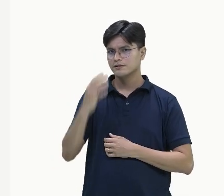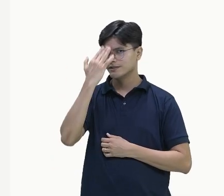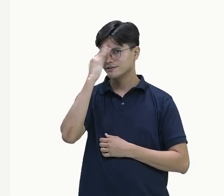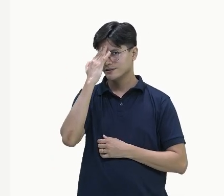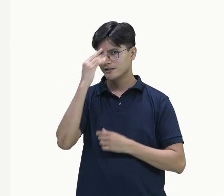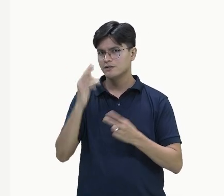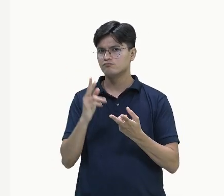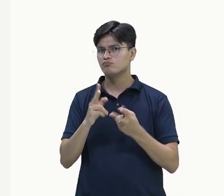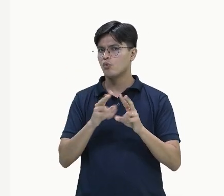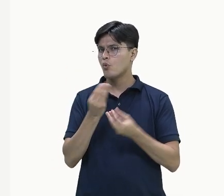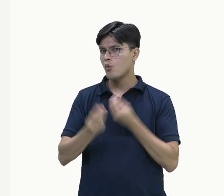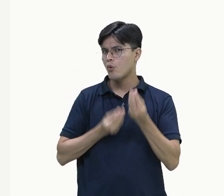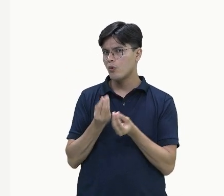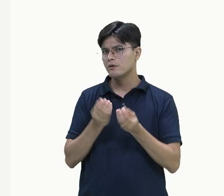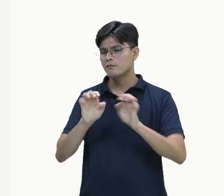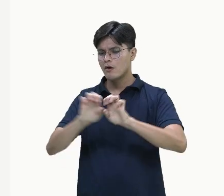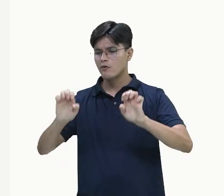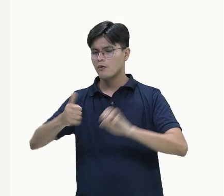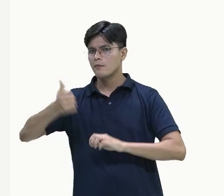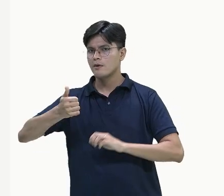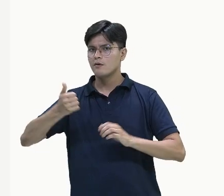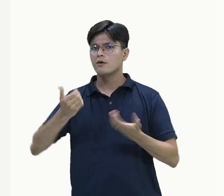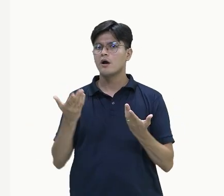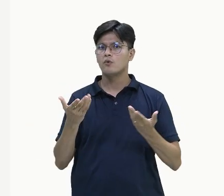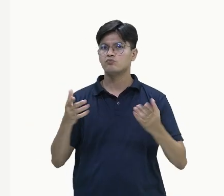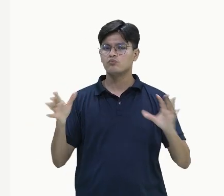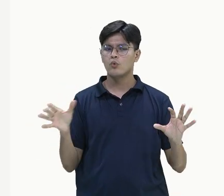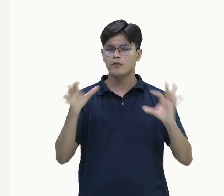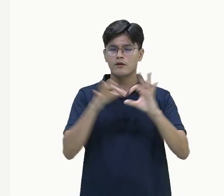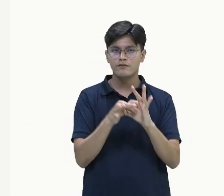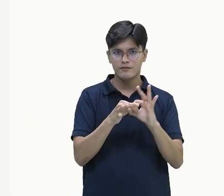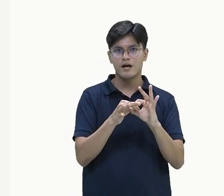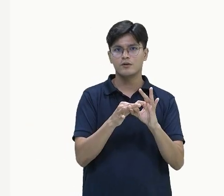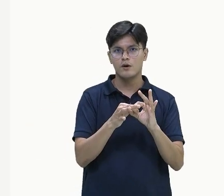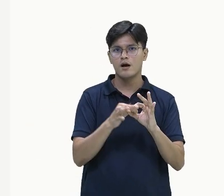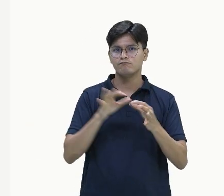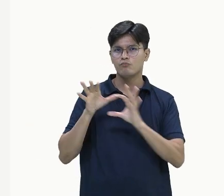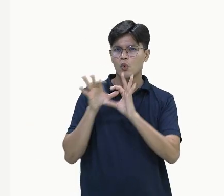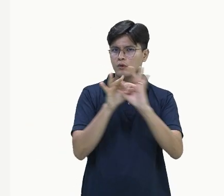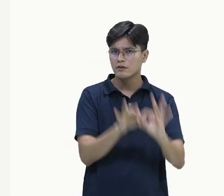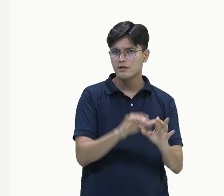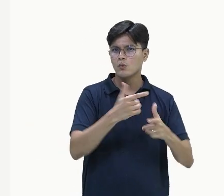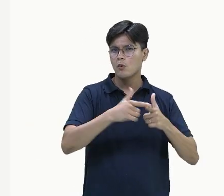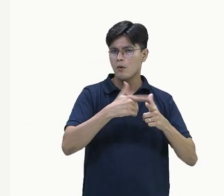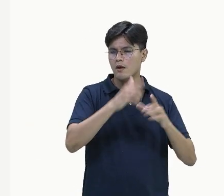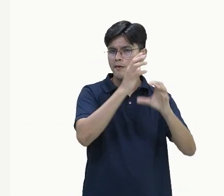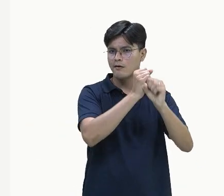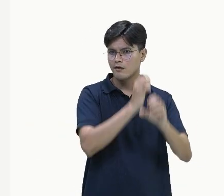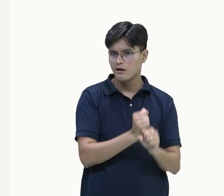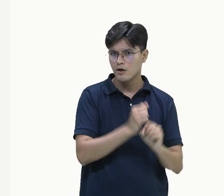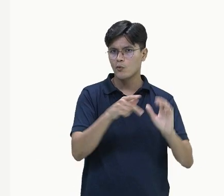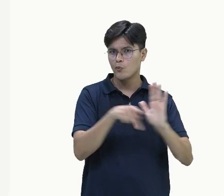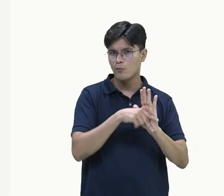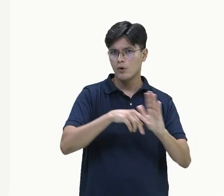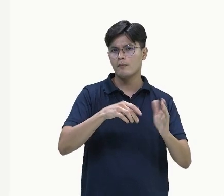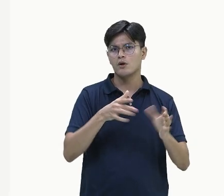do primeiro grau com situações, problemas aqui realizadas, voltadas aí para a Amazônia, contextos amazônicos, tá